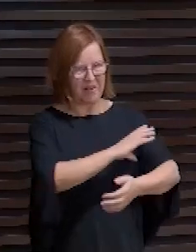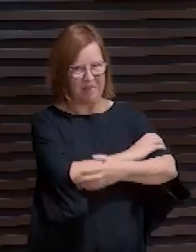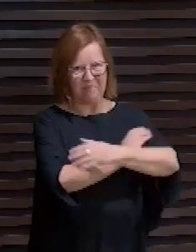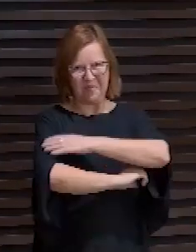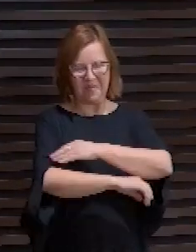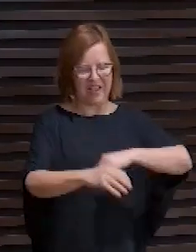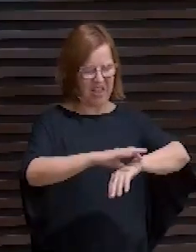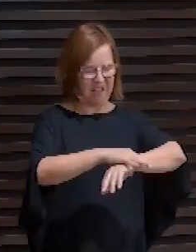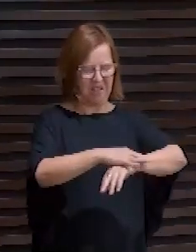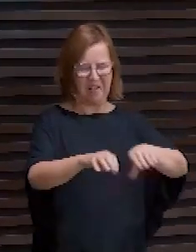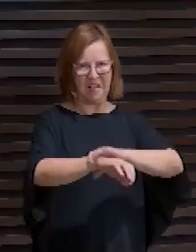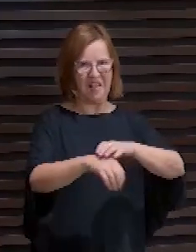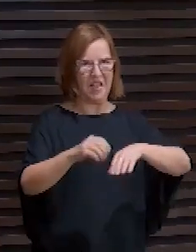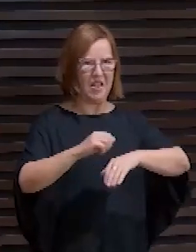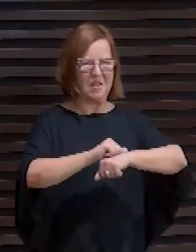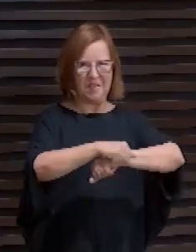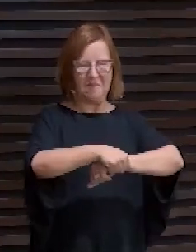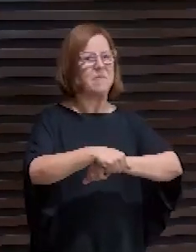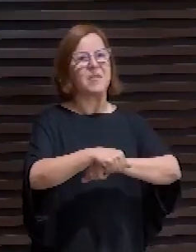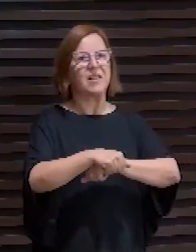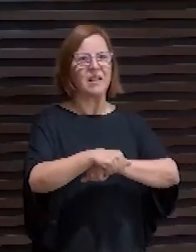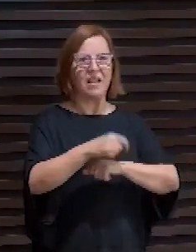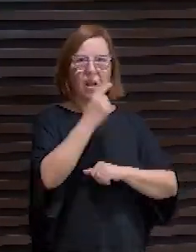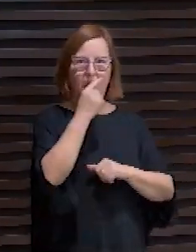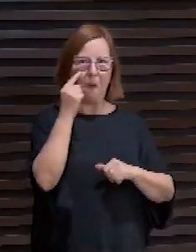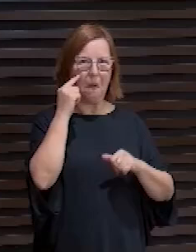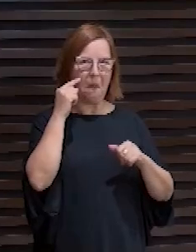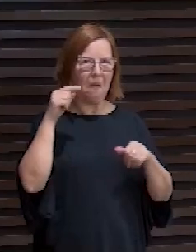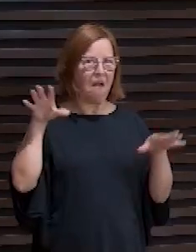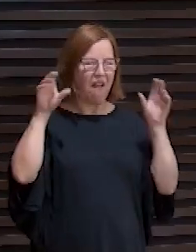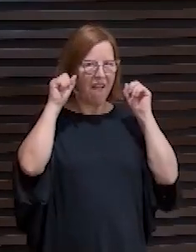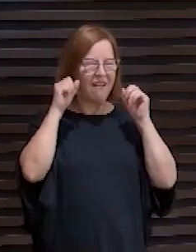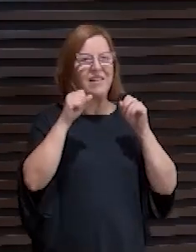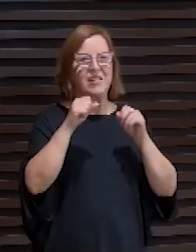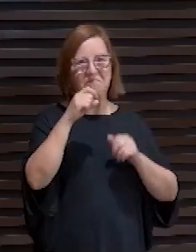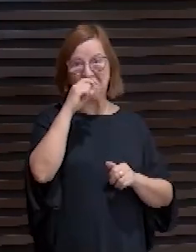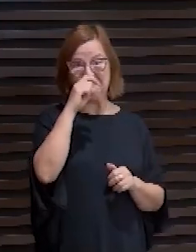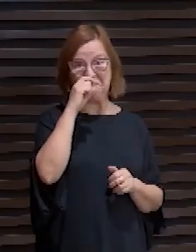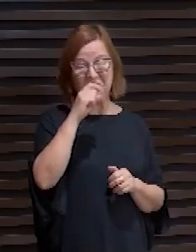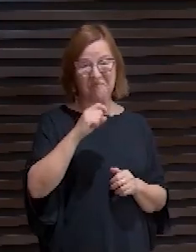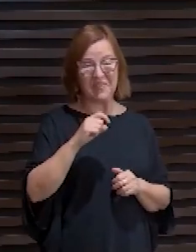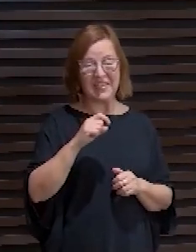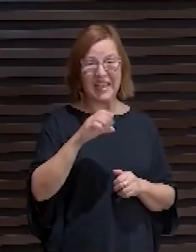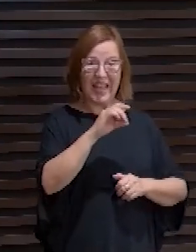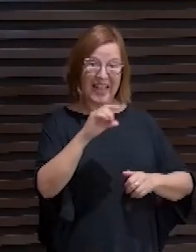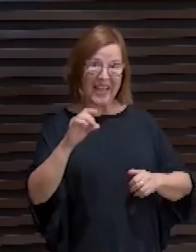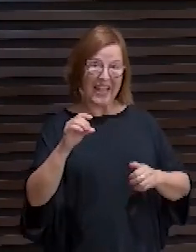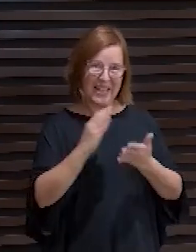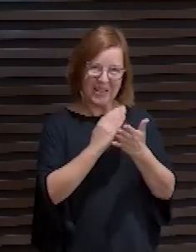ossos, peles, olho, ouvido, nariz. E cada um desses elementos é muito importante para a